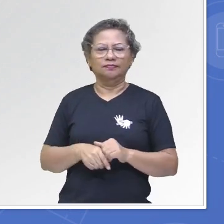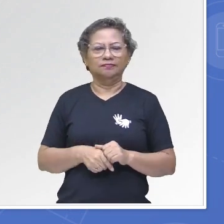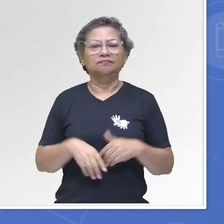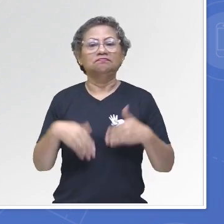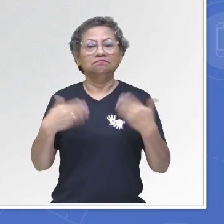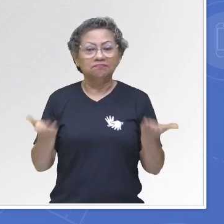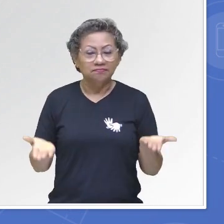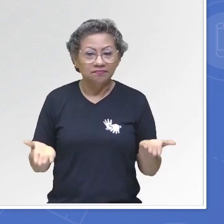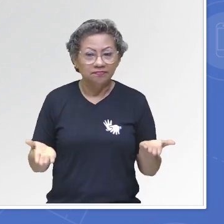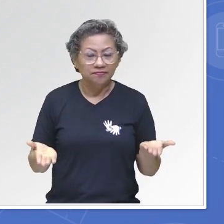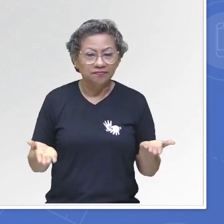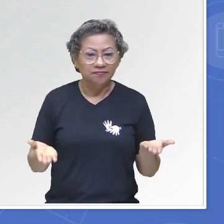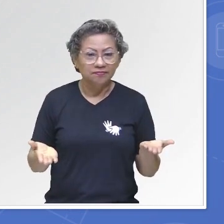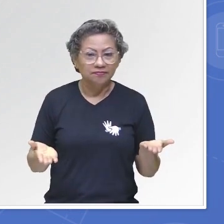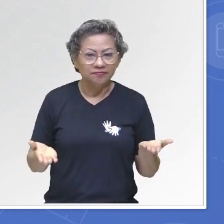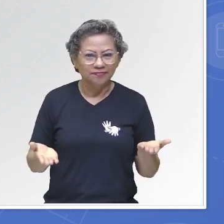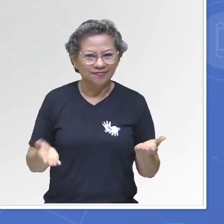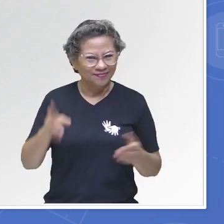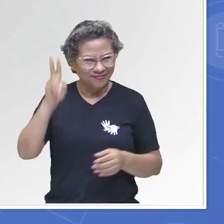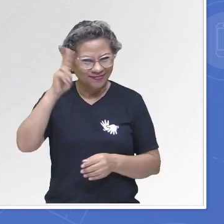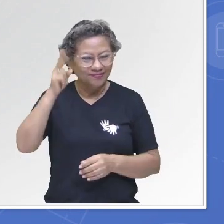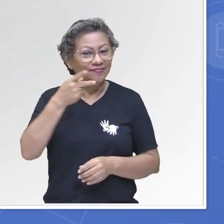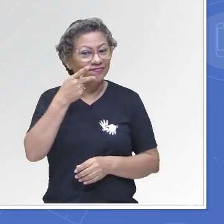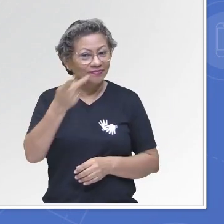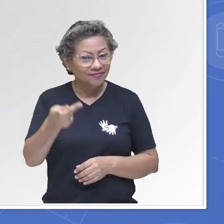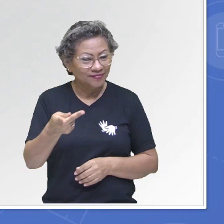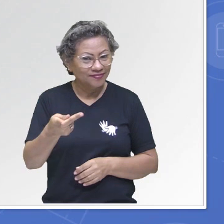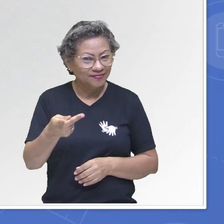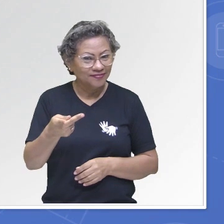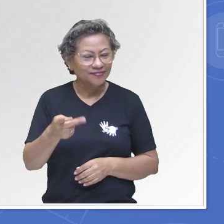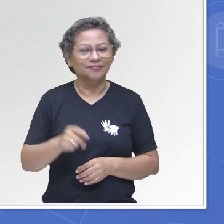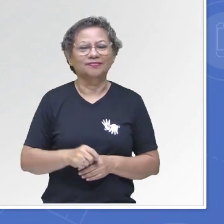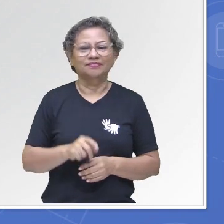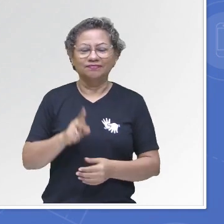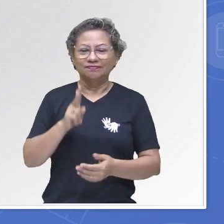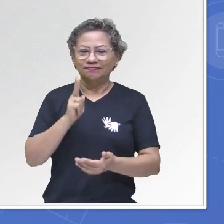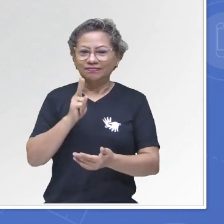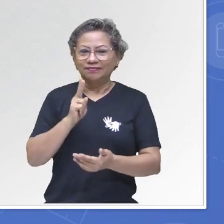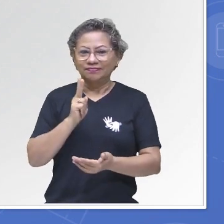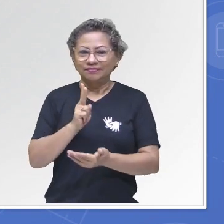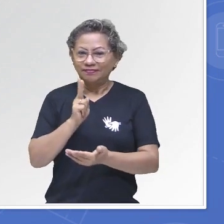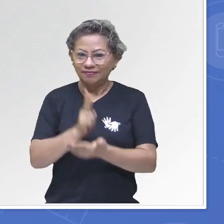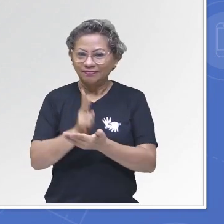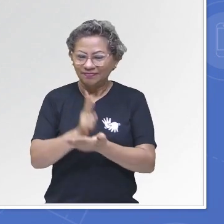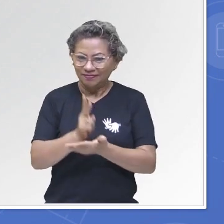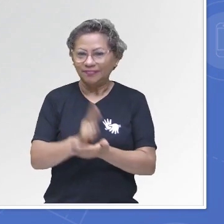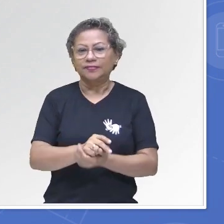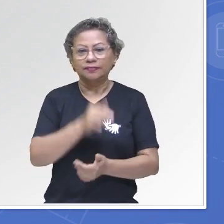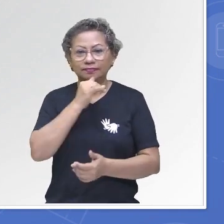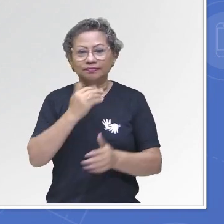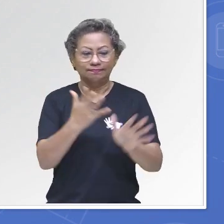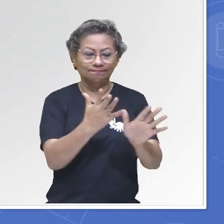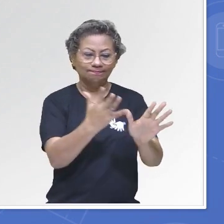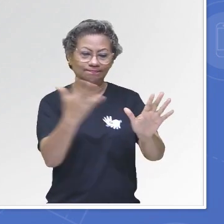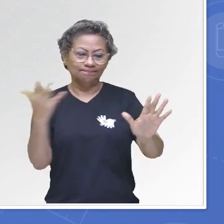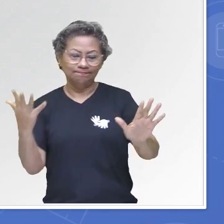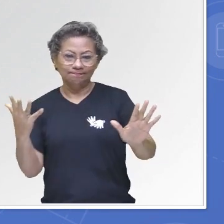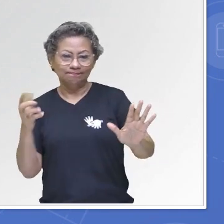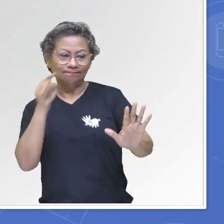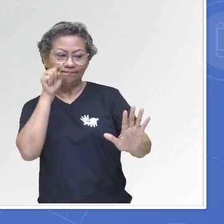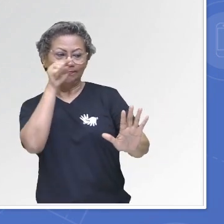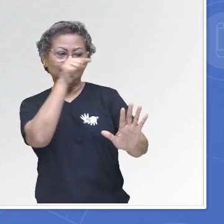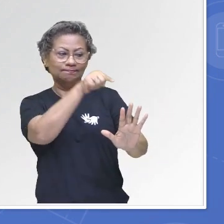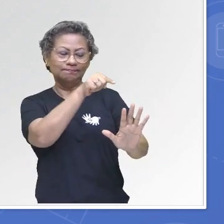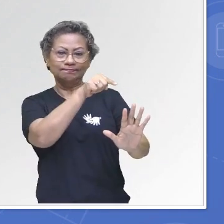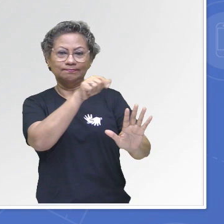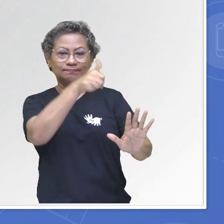Lembra que eu falei ainda há pouco? O professor selecionou aí sempre o 10º aluno. Então, numa fila, ele conta lá 1, 2, 3, 4,